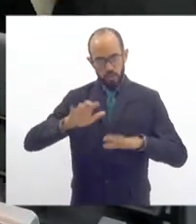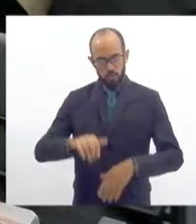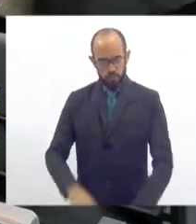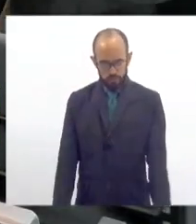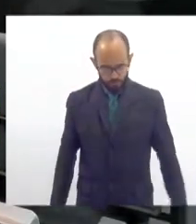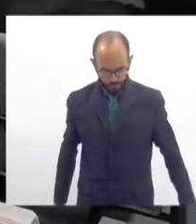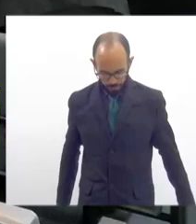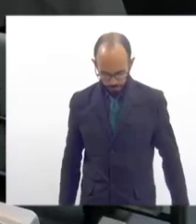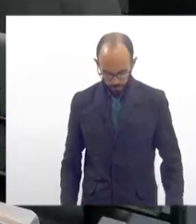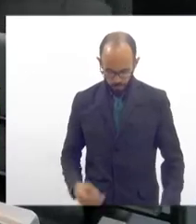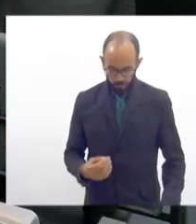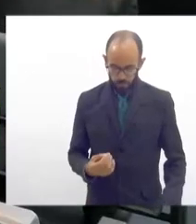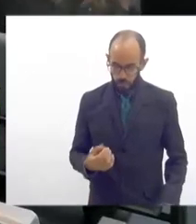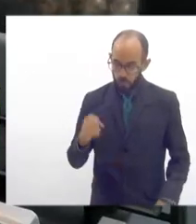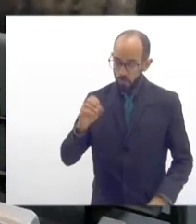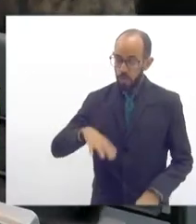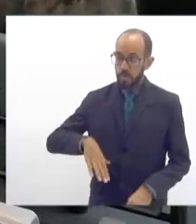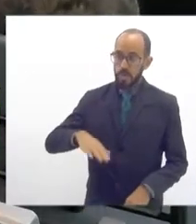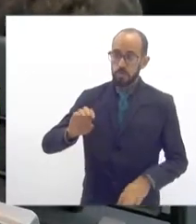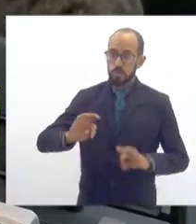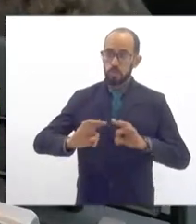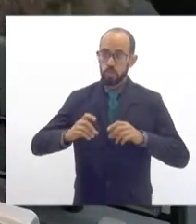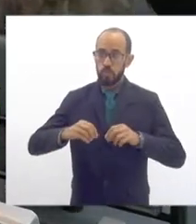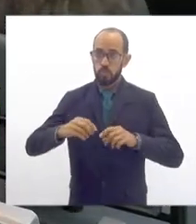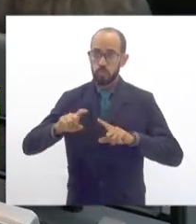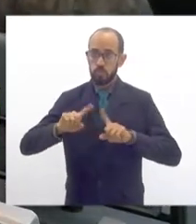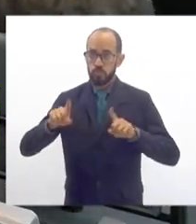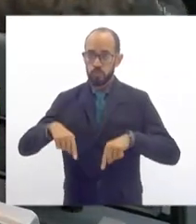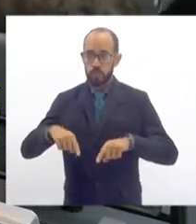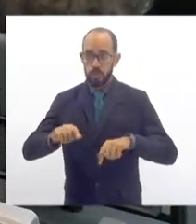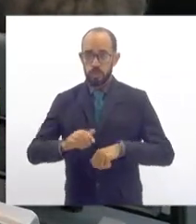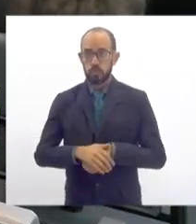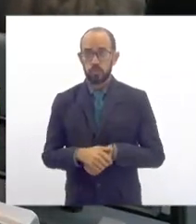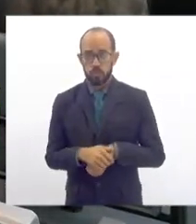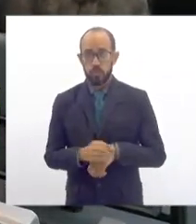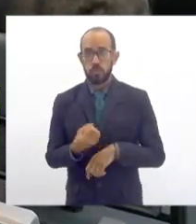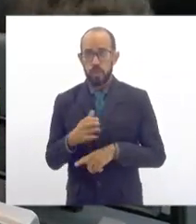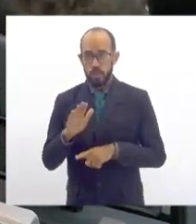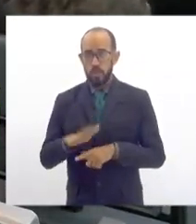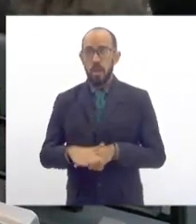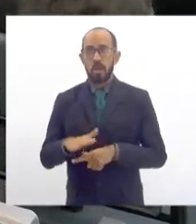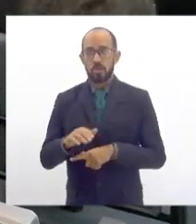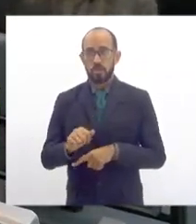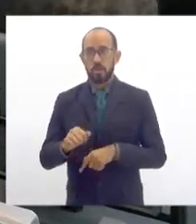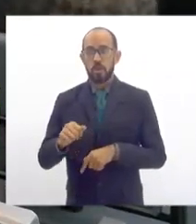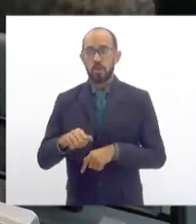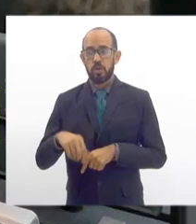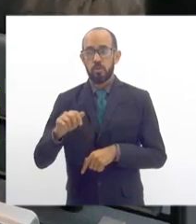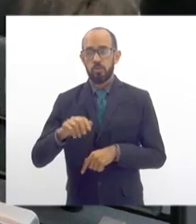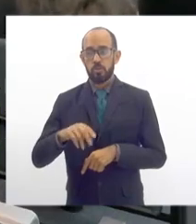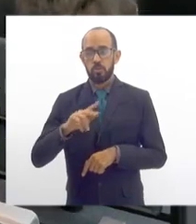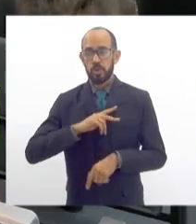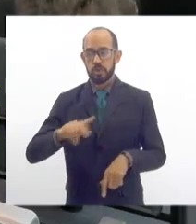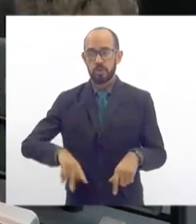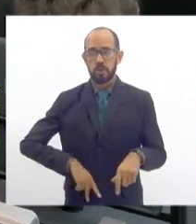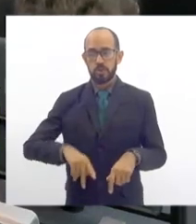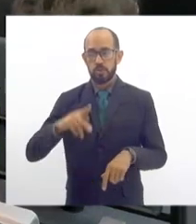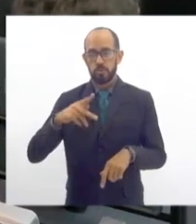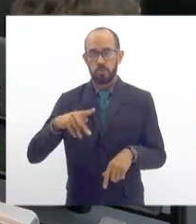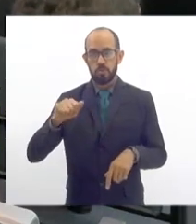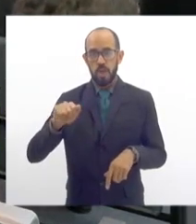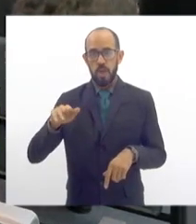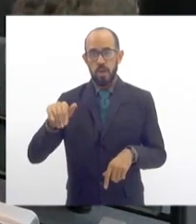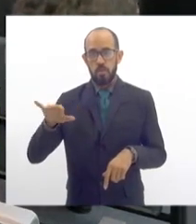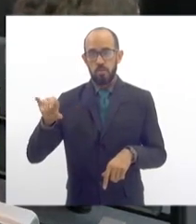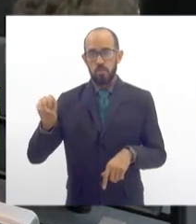Perfeito. Boa tarde a todos os servidores. Boa tarde ao presidente do Sindetran, Pablo Guimarães, pessoa